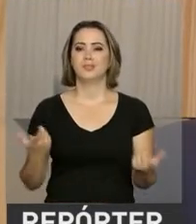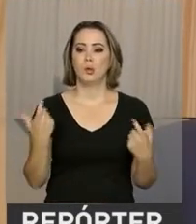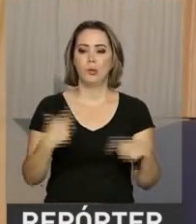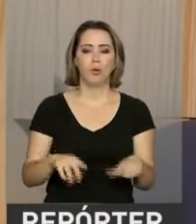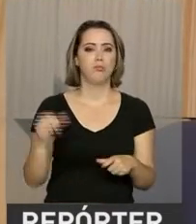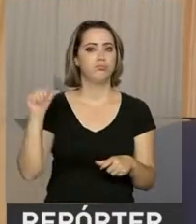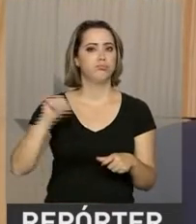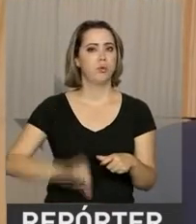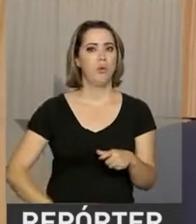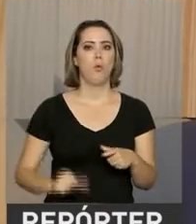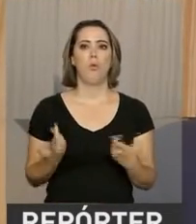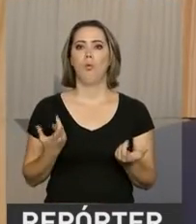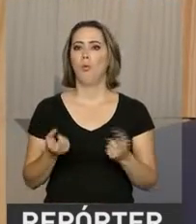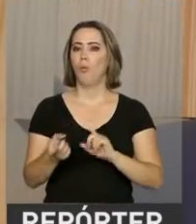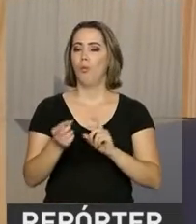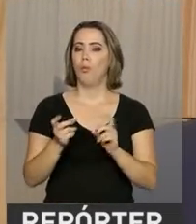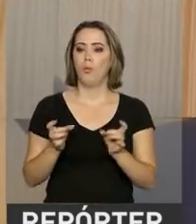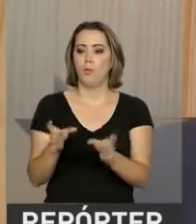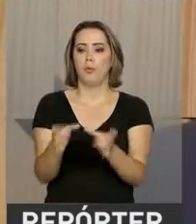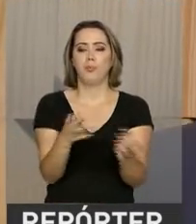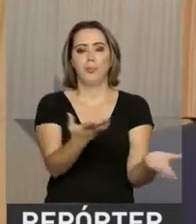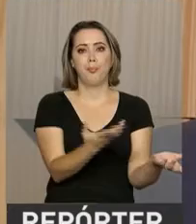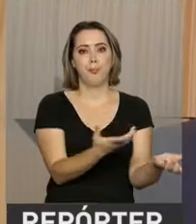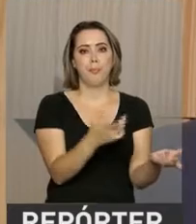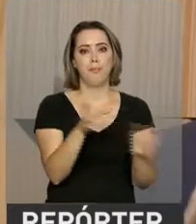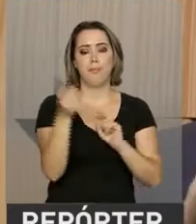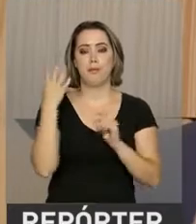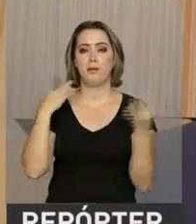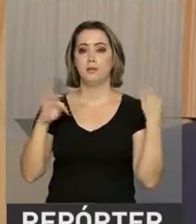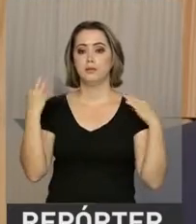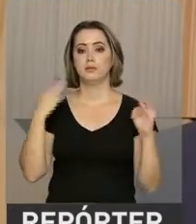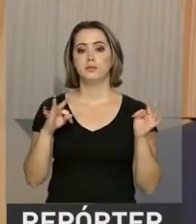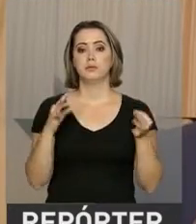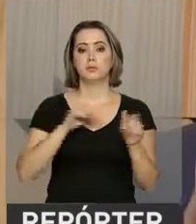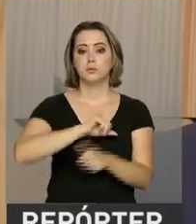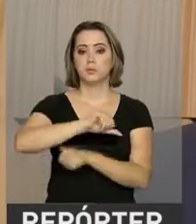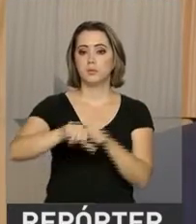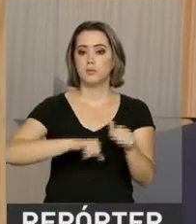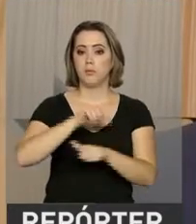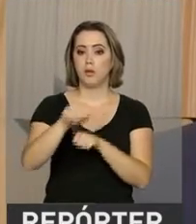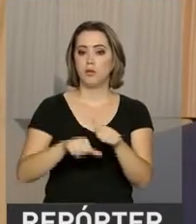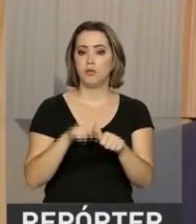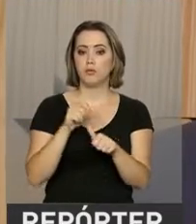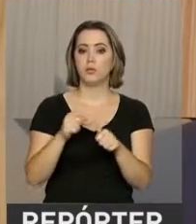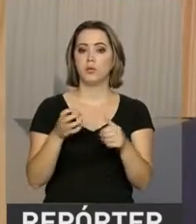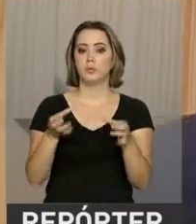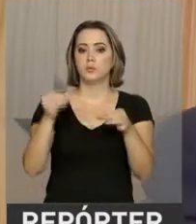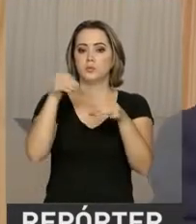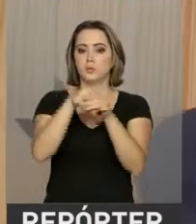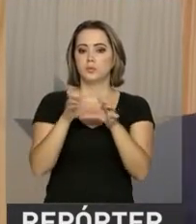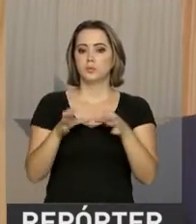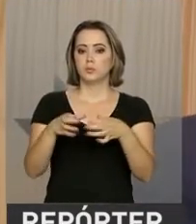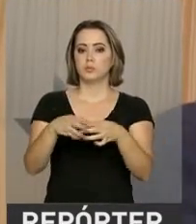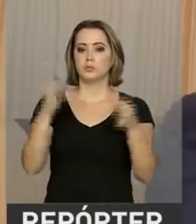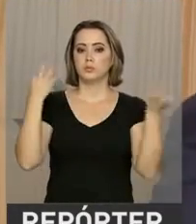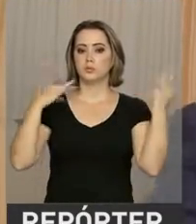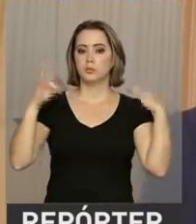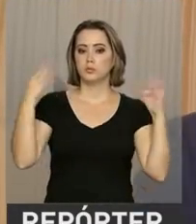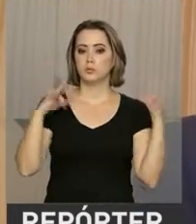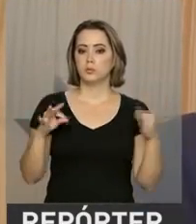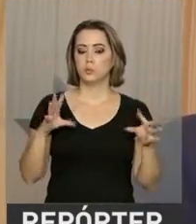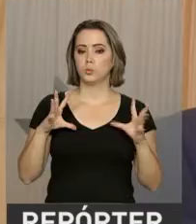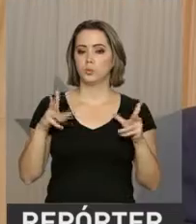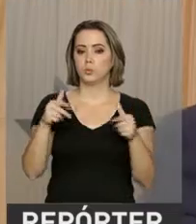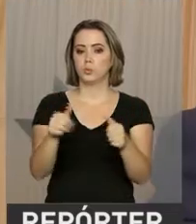turístico tenta fazer busca fazer propõe reformas noturno smo que estejam de acordo com este conjunto